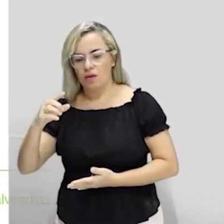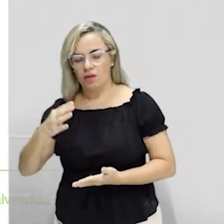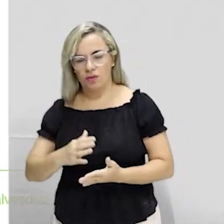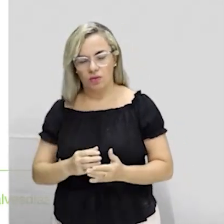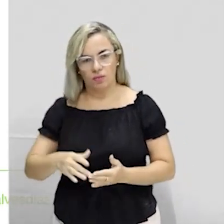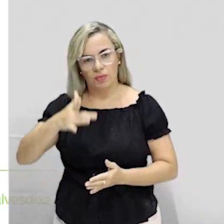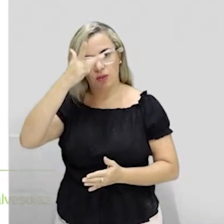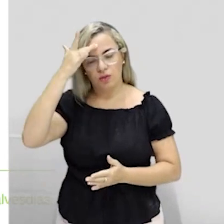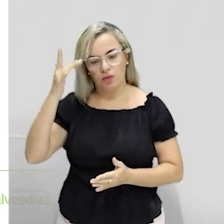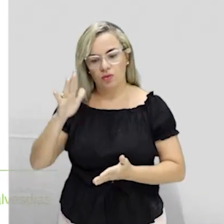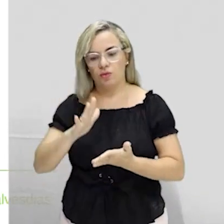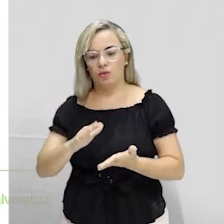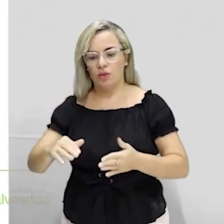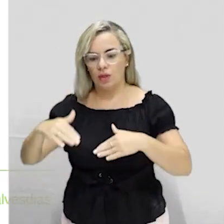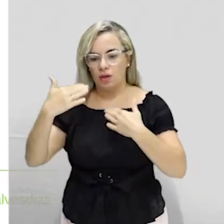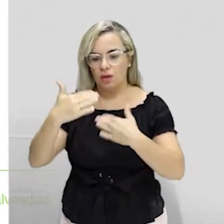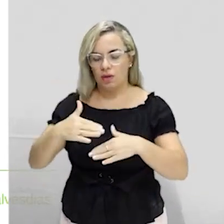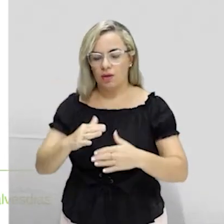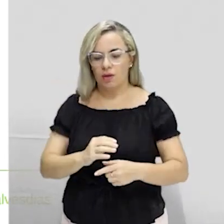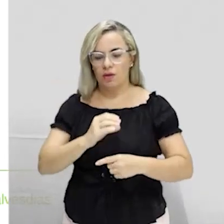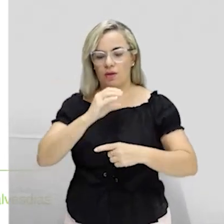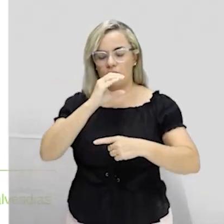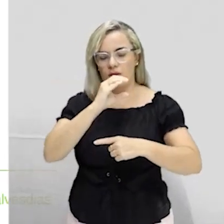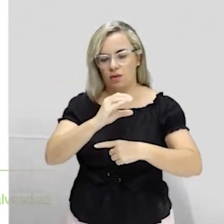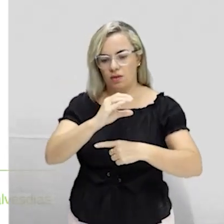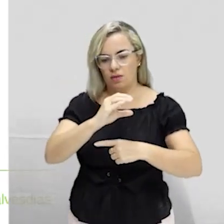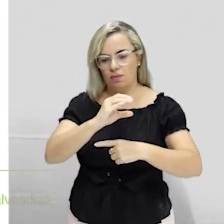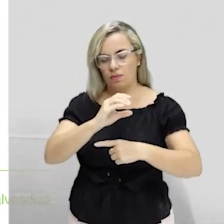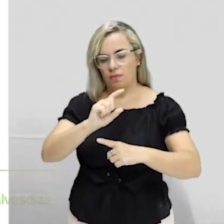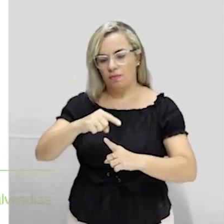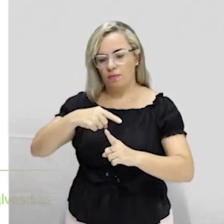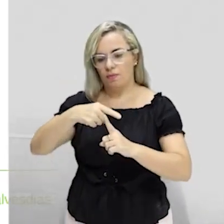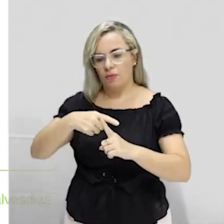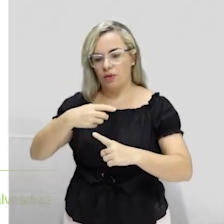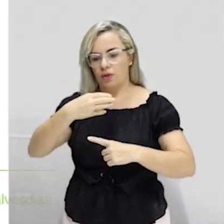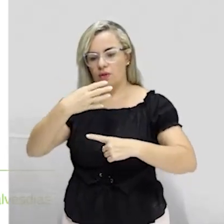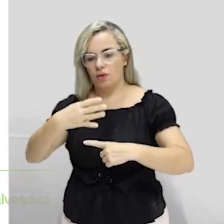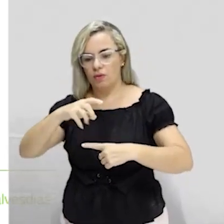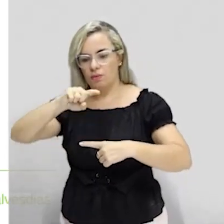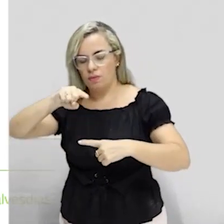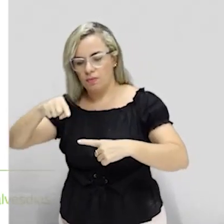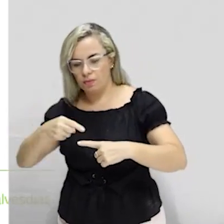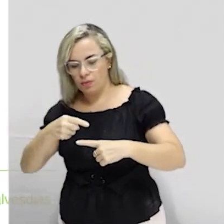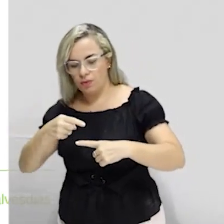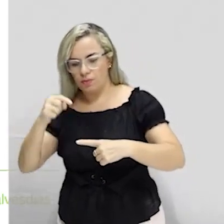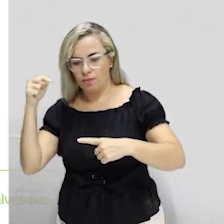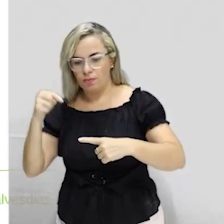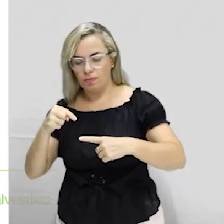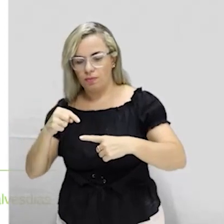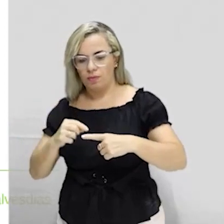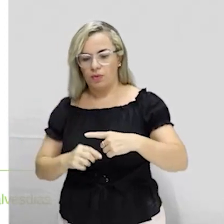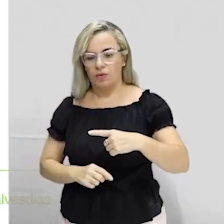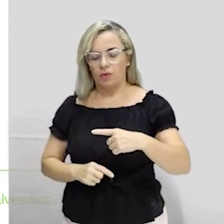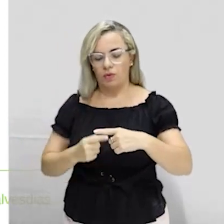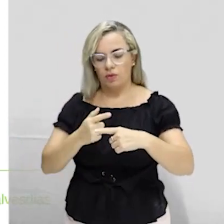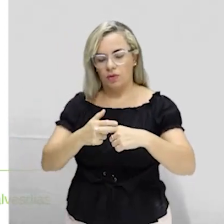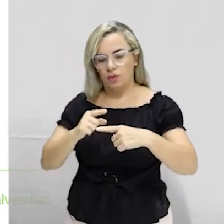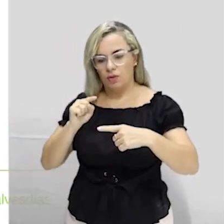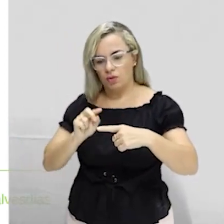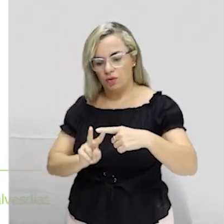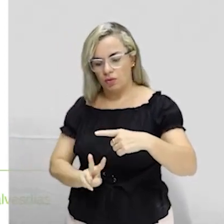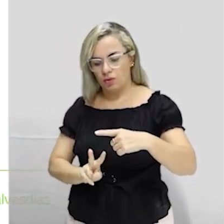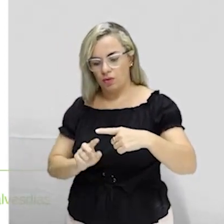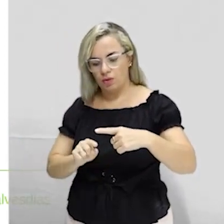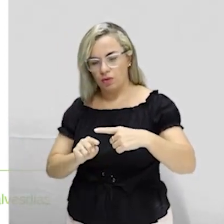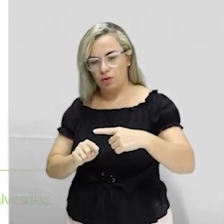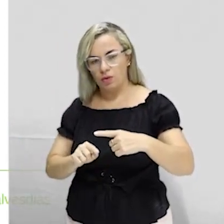o C, aqueles que se inscreveram, né, no período regular, adicionados aos 4.000. E isso vai estar para o V, por